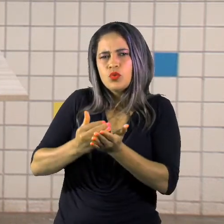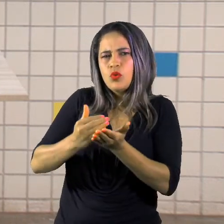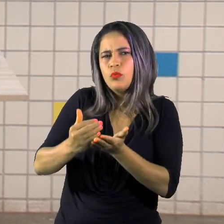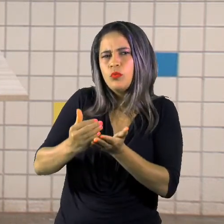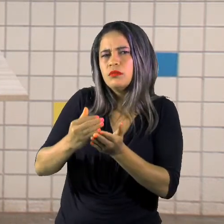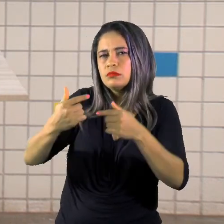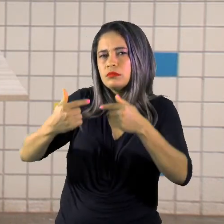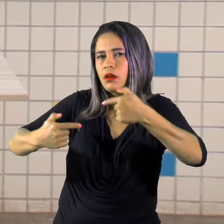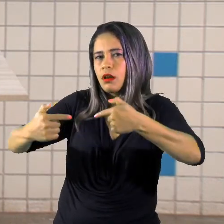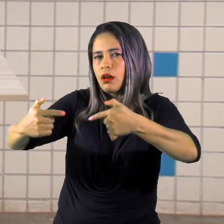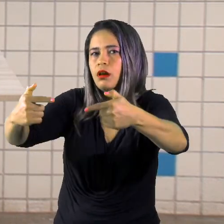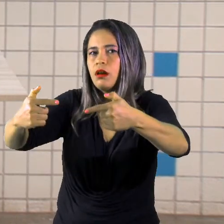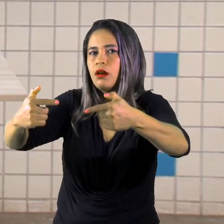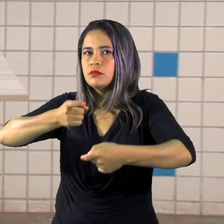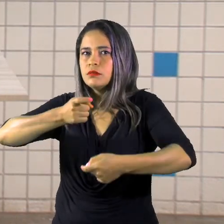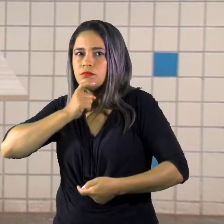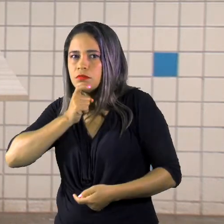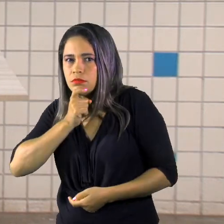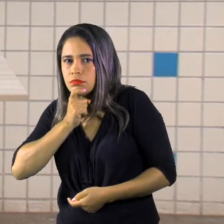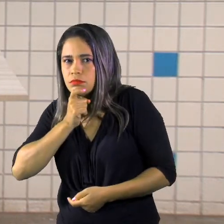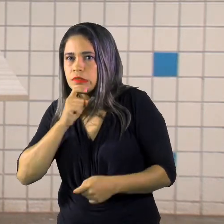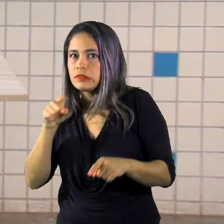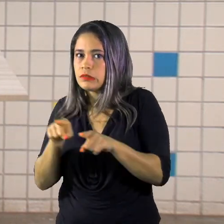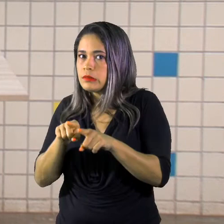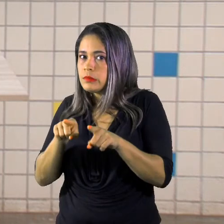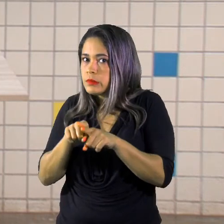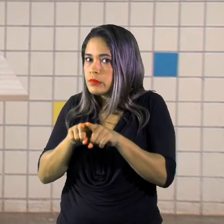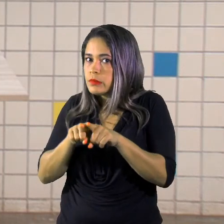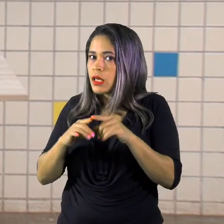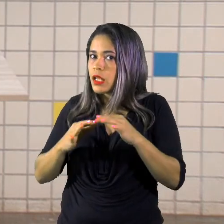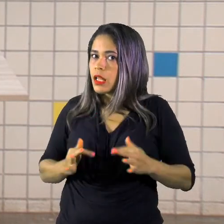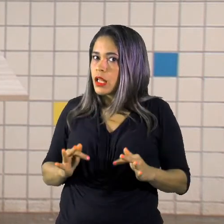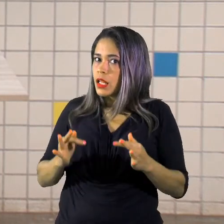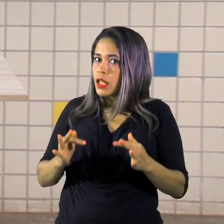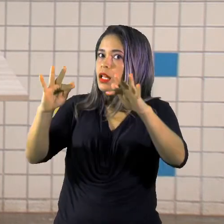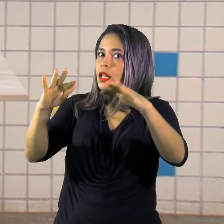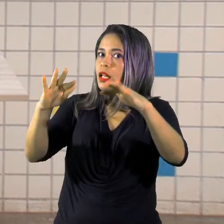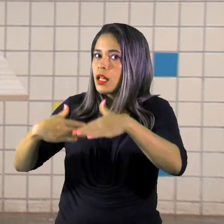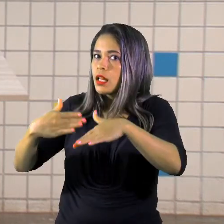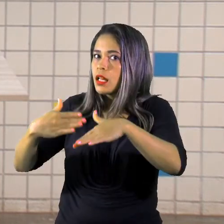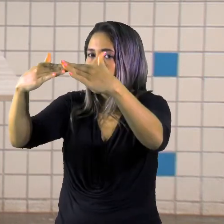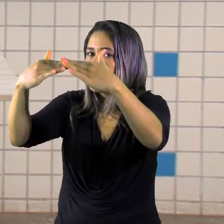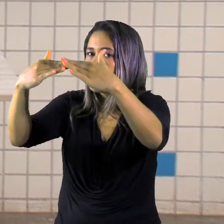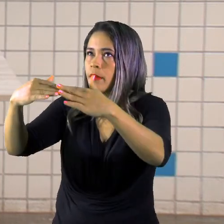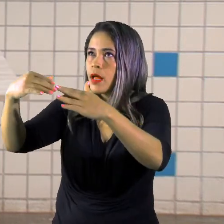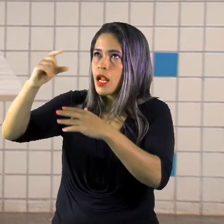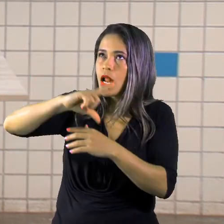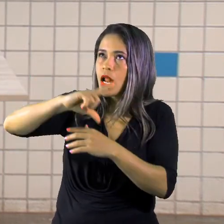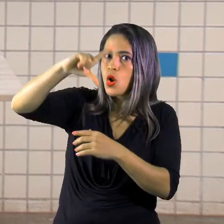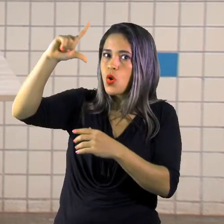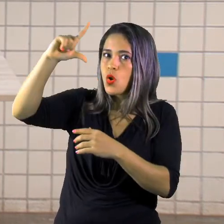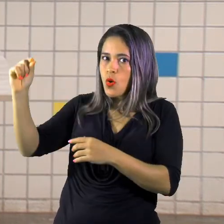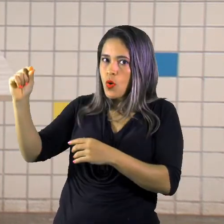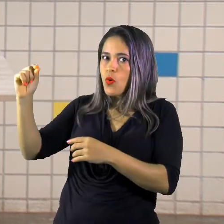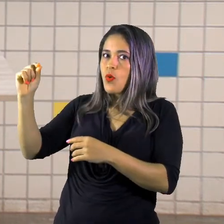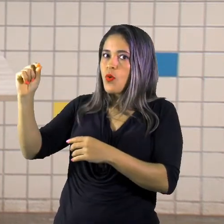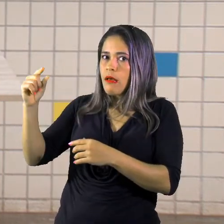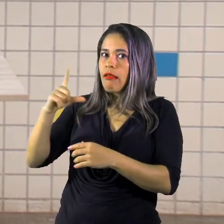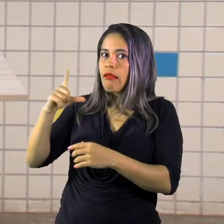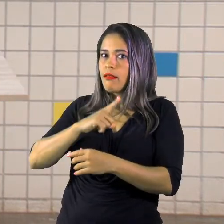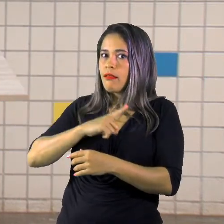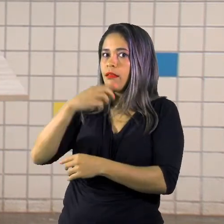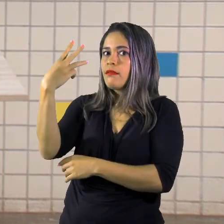Fria e a corrida tecnológica para a Lua, nós temos a